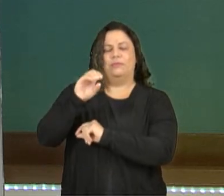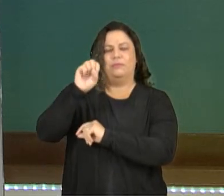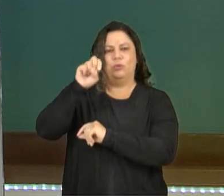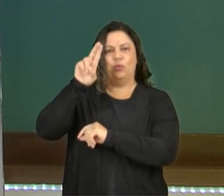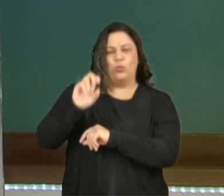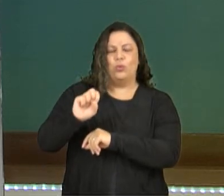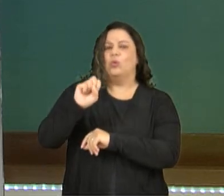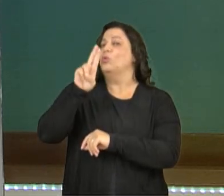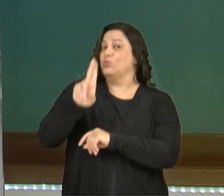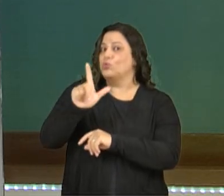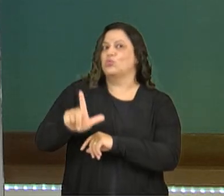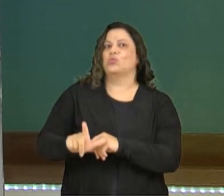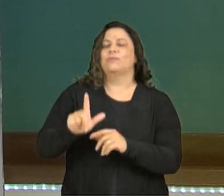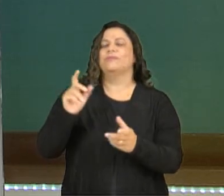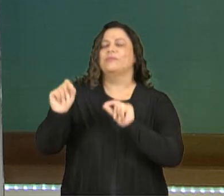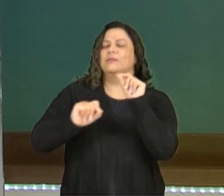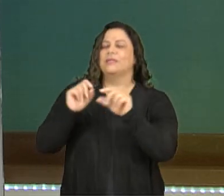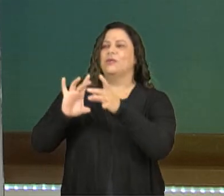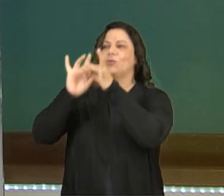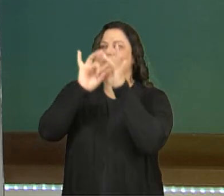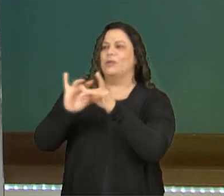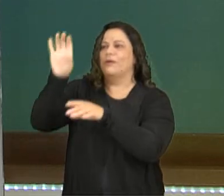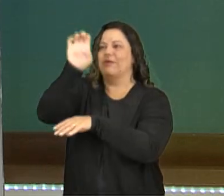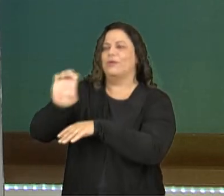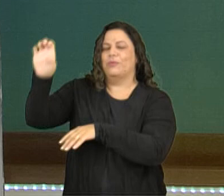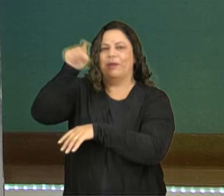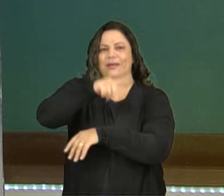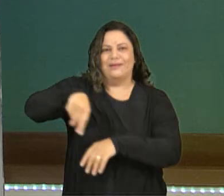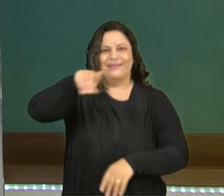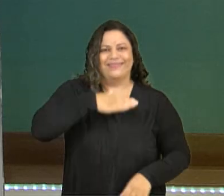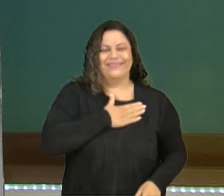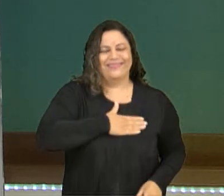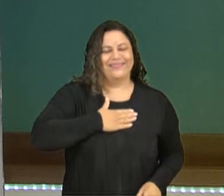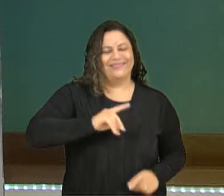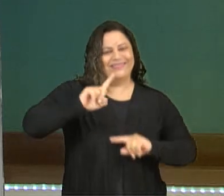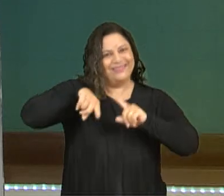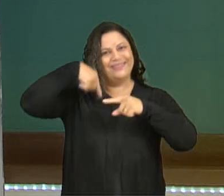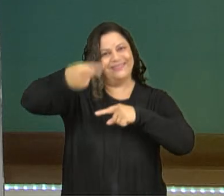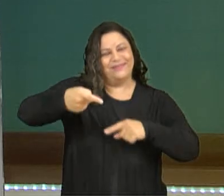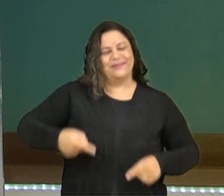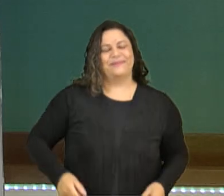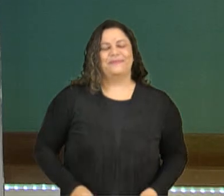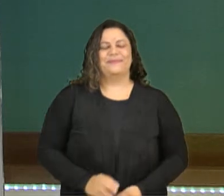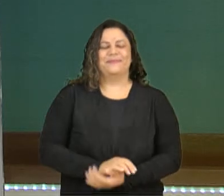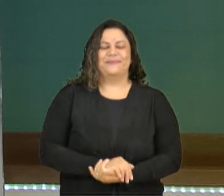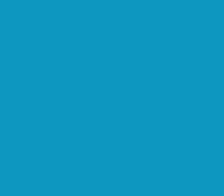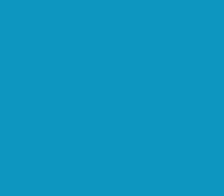Europeia ou Mercosul com União Europeia. Espero que tenham gostado e até o próximo encontro.